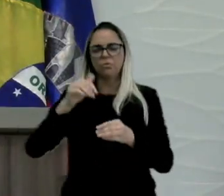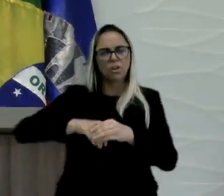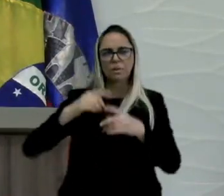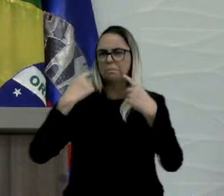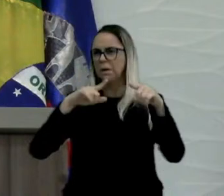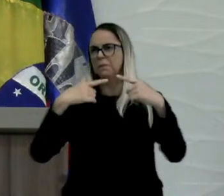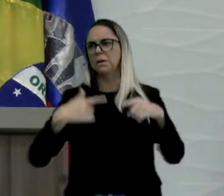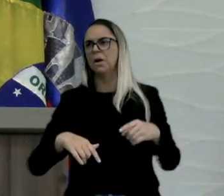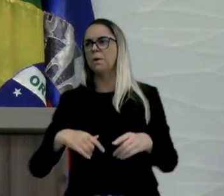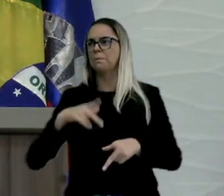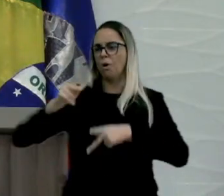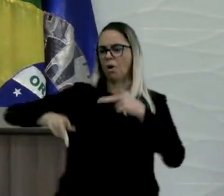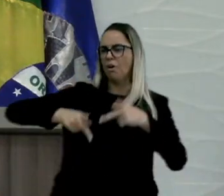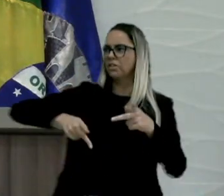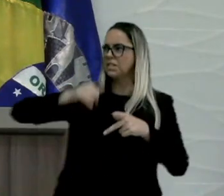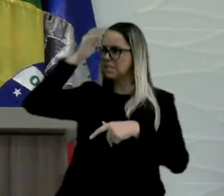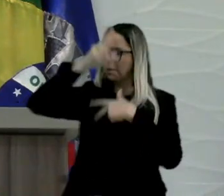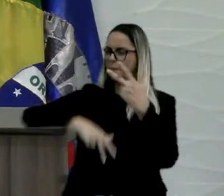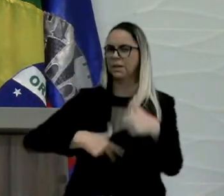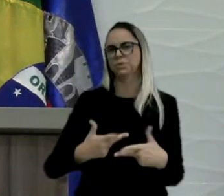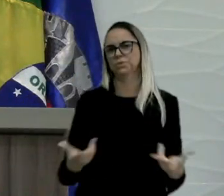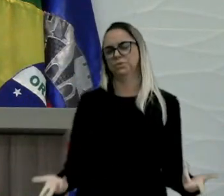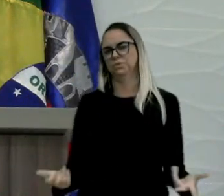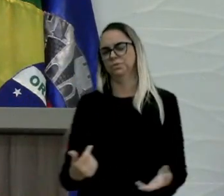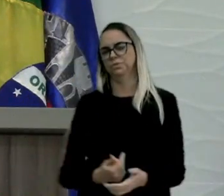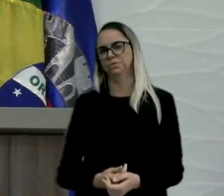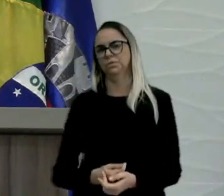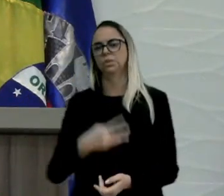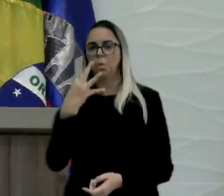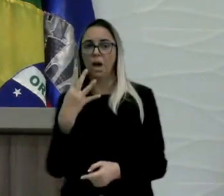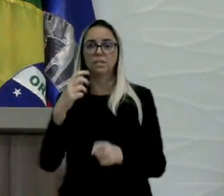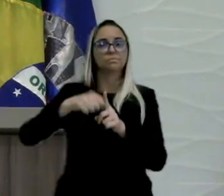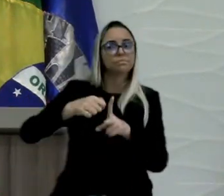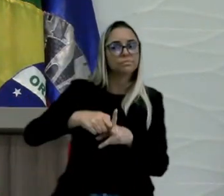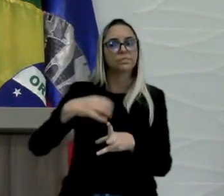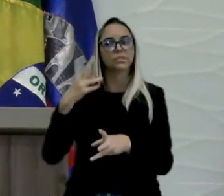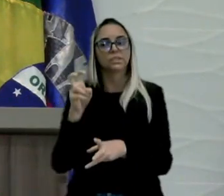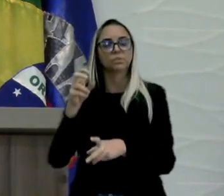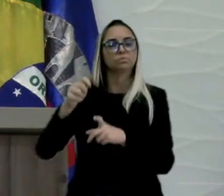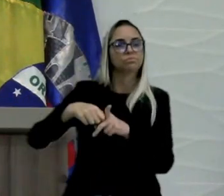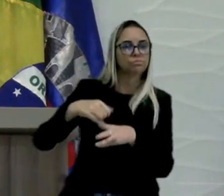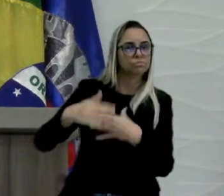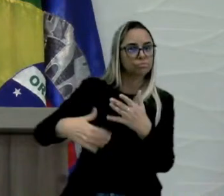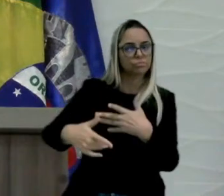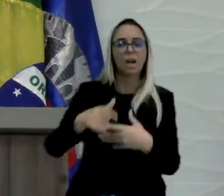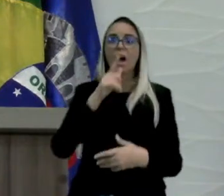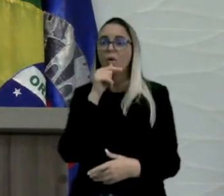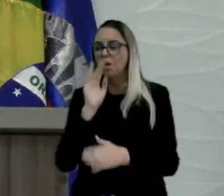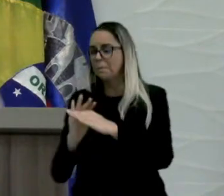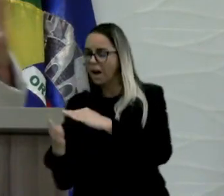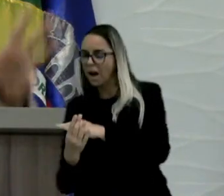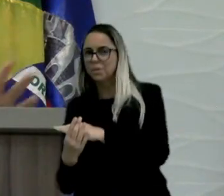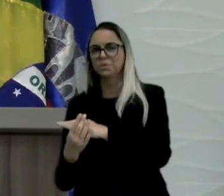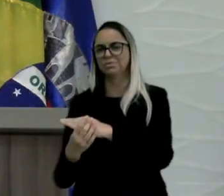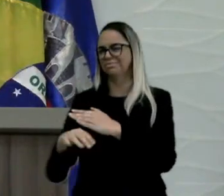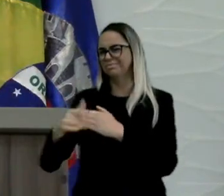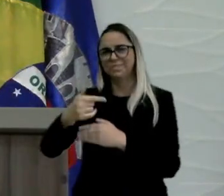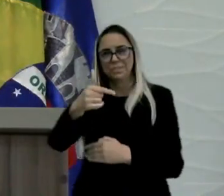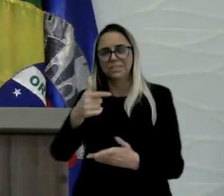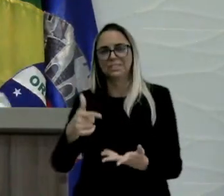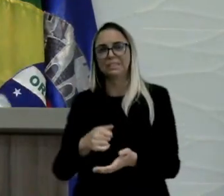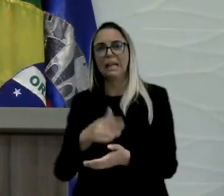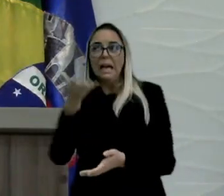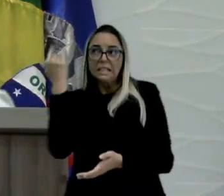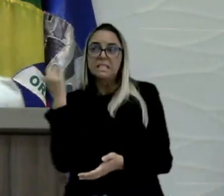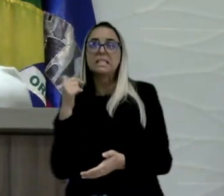pela população de São Bento porque 4 meses C meses em baixo que não chega água isso É vergonhoso antes se dizia não tem